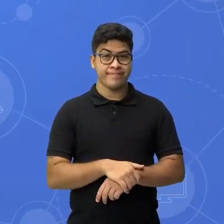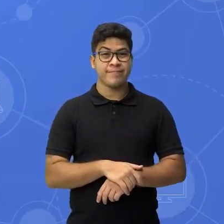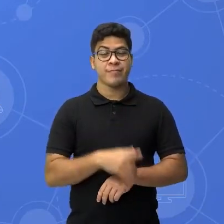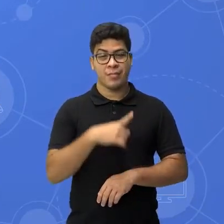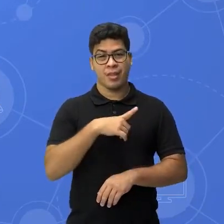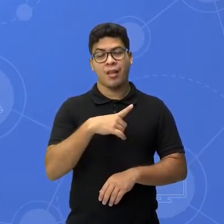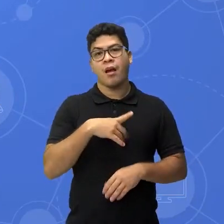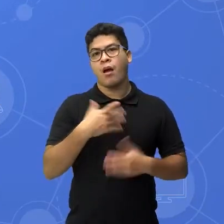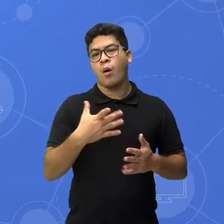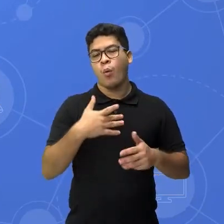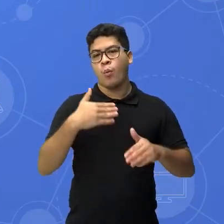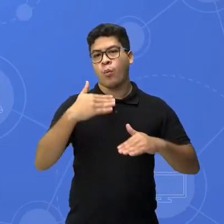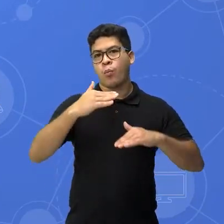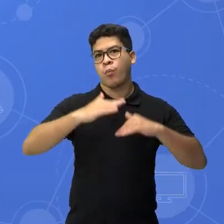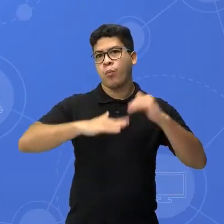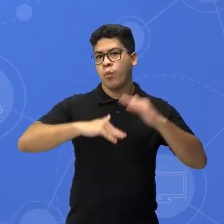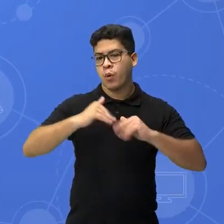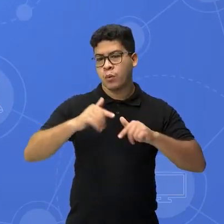empregos.